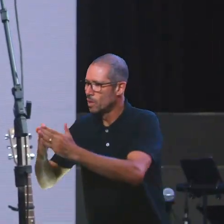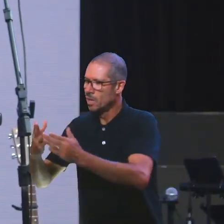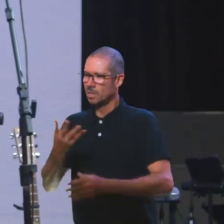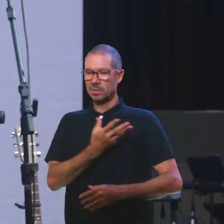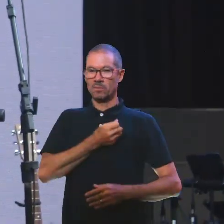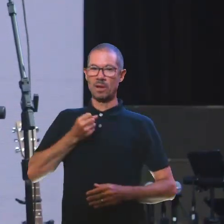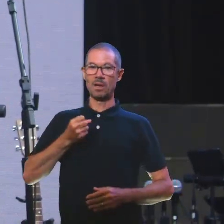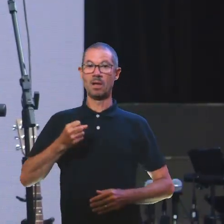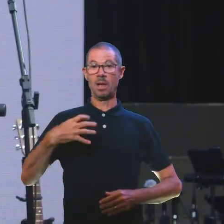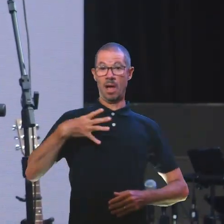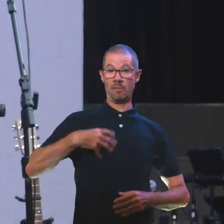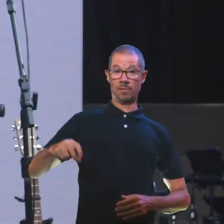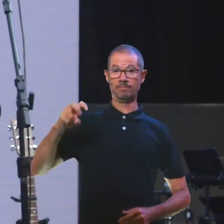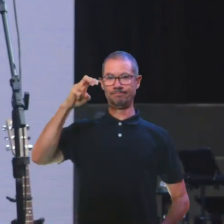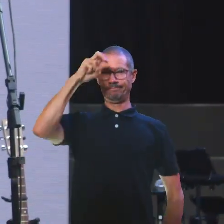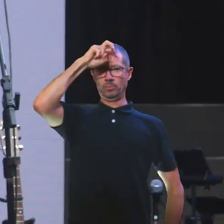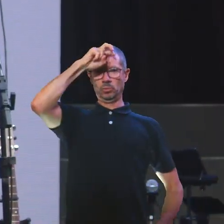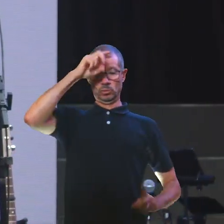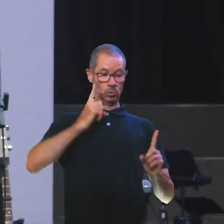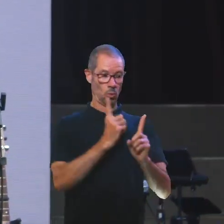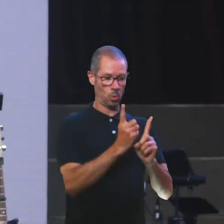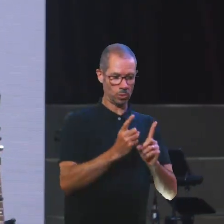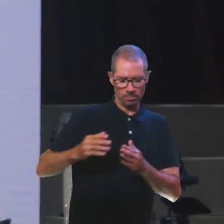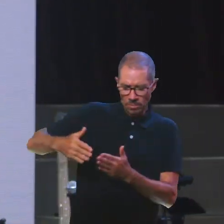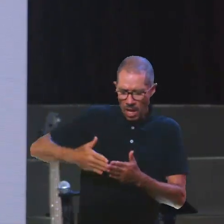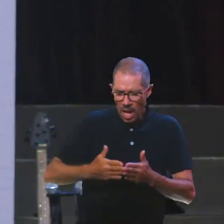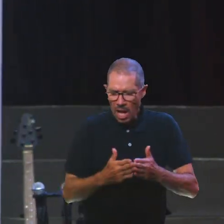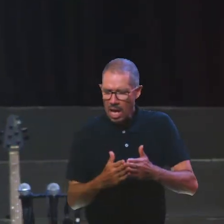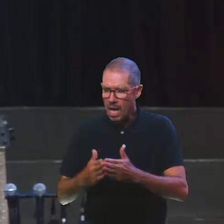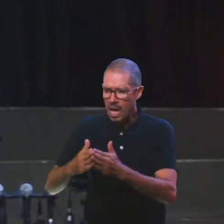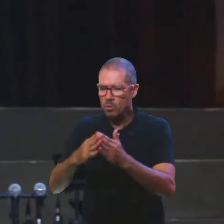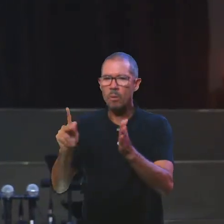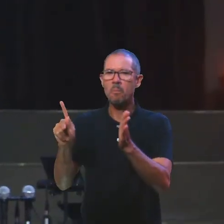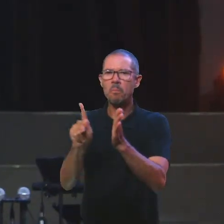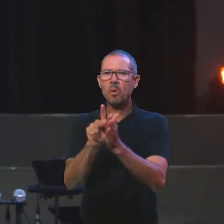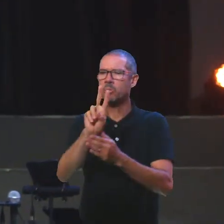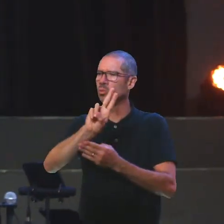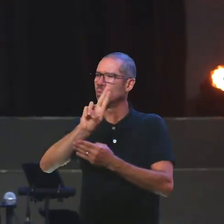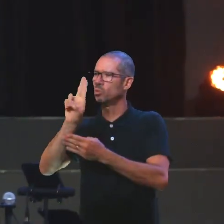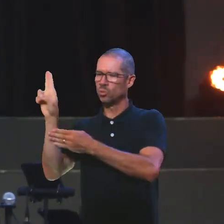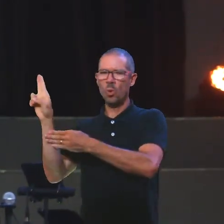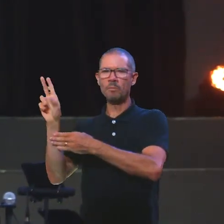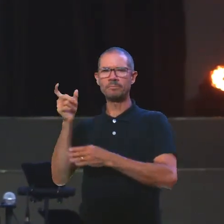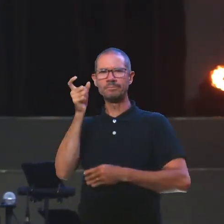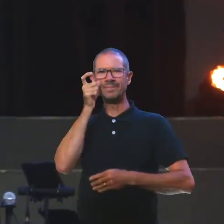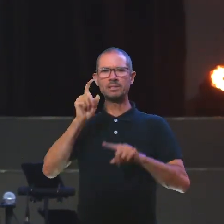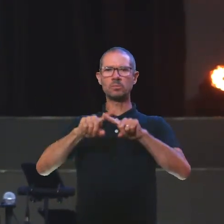filha do faraó o encontra, o tira das águas e por isso o próprio nome. Mas é